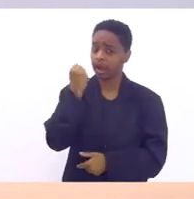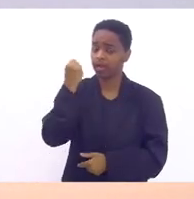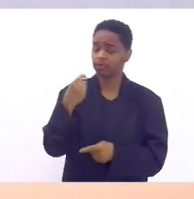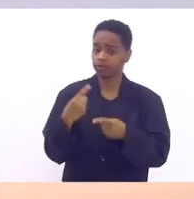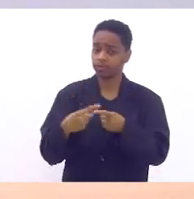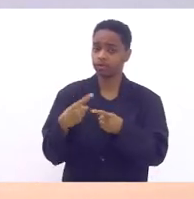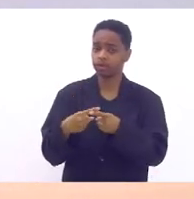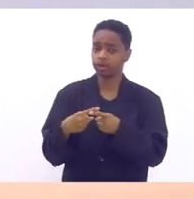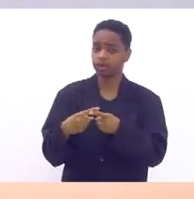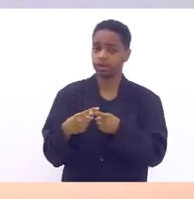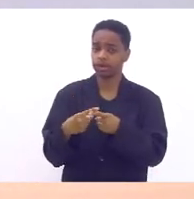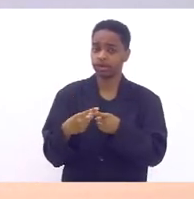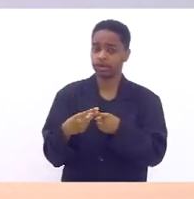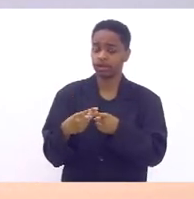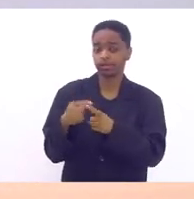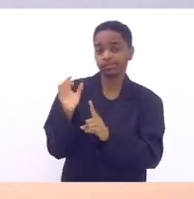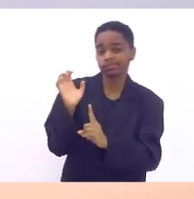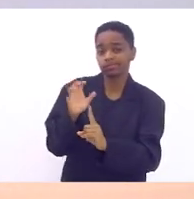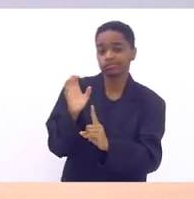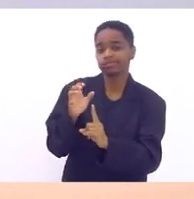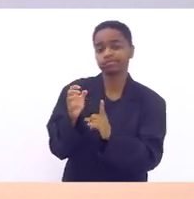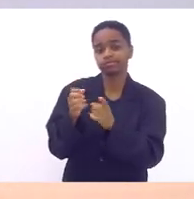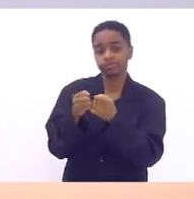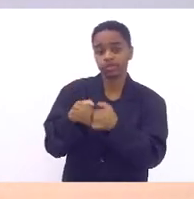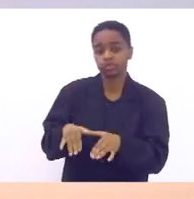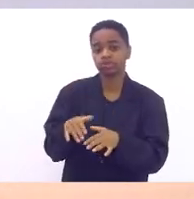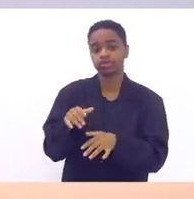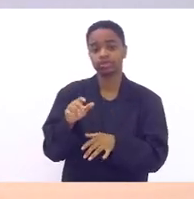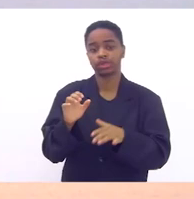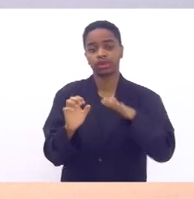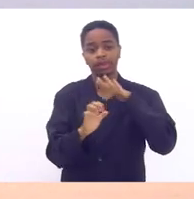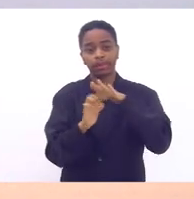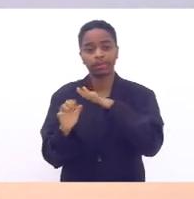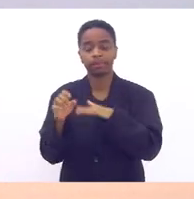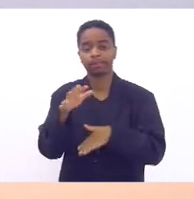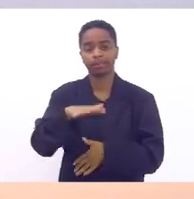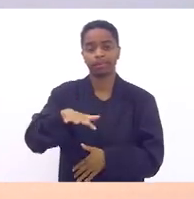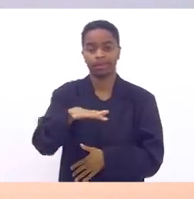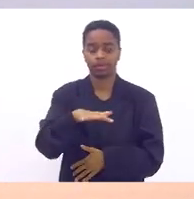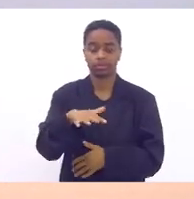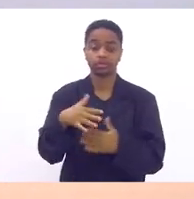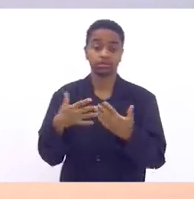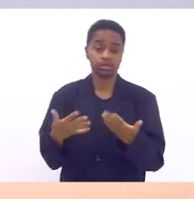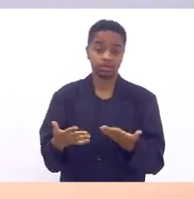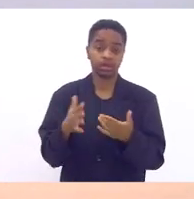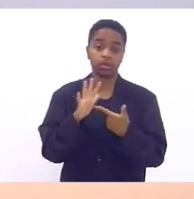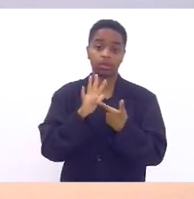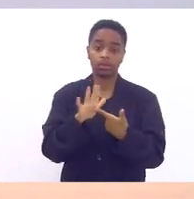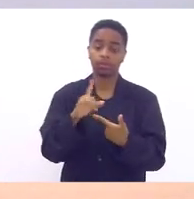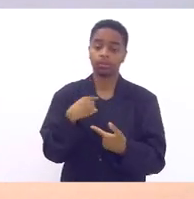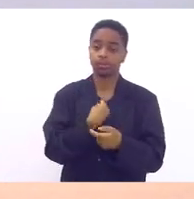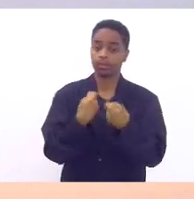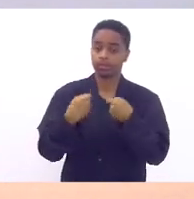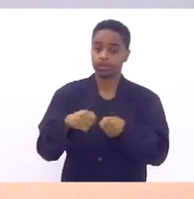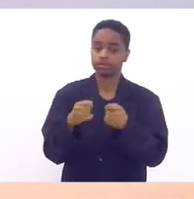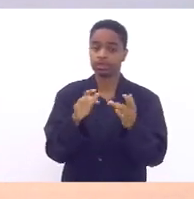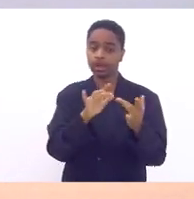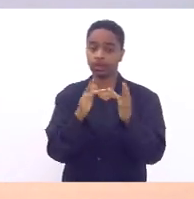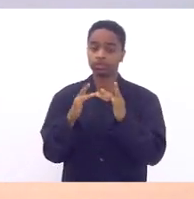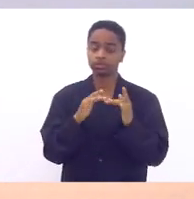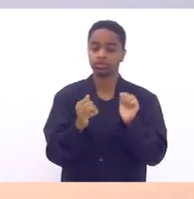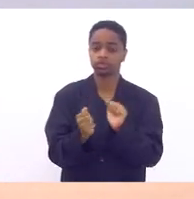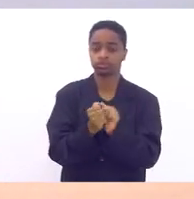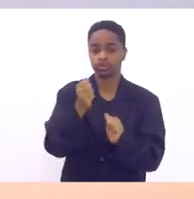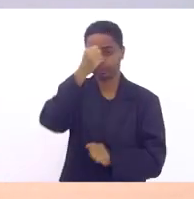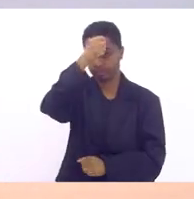aflige aos empresários daquela região então isso mostra que a gente tem que ter uma articulação com a prefeitura